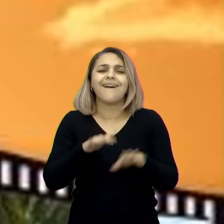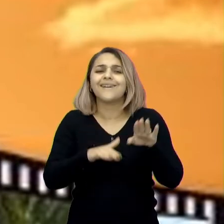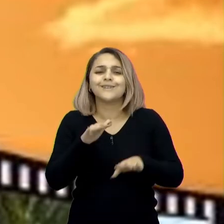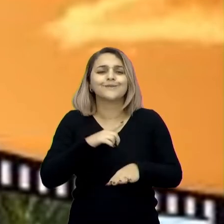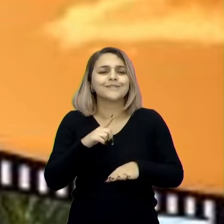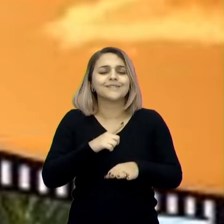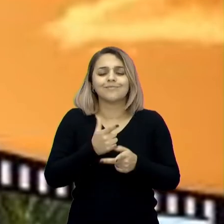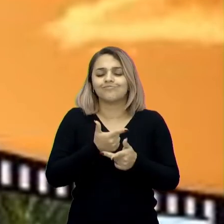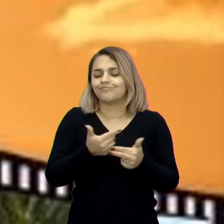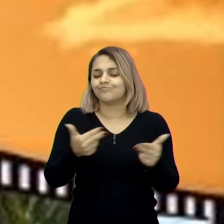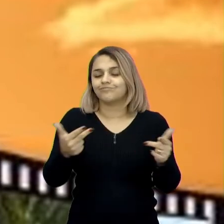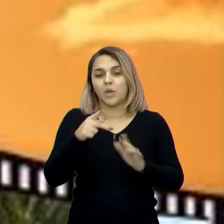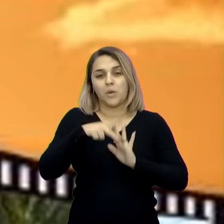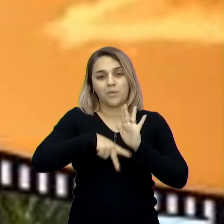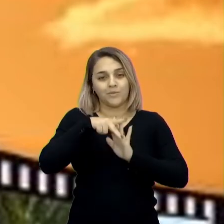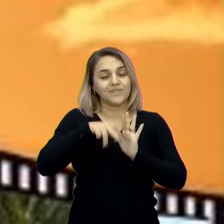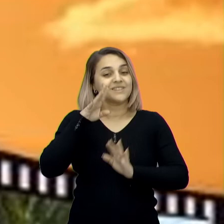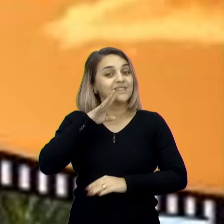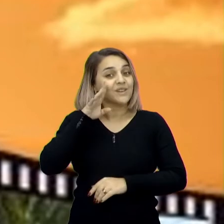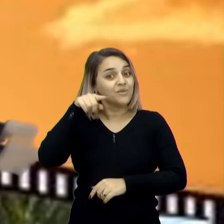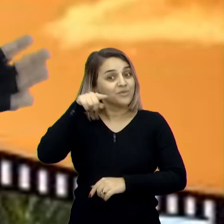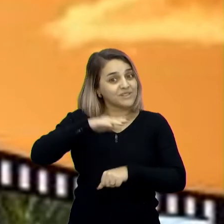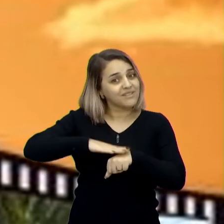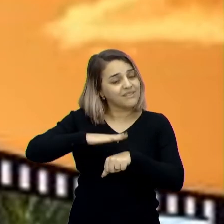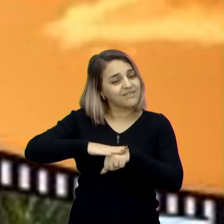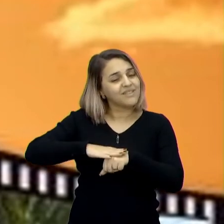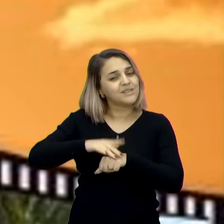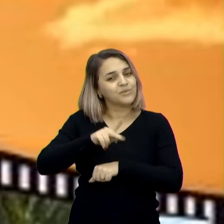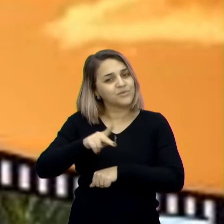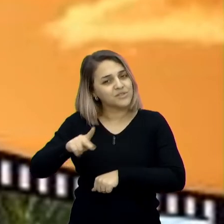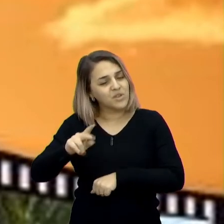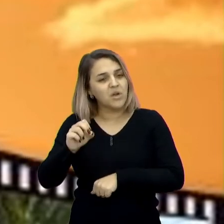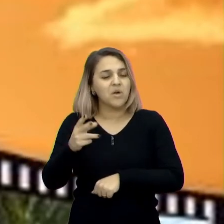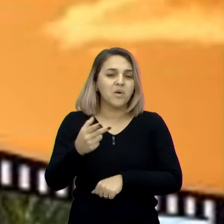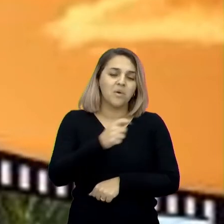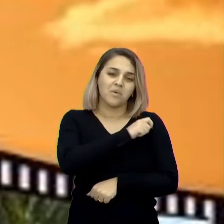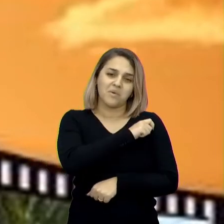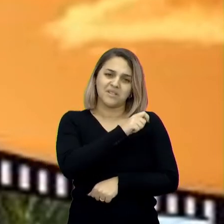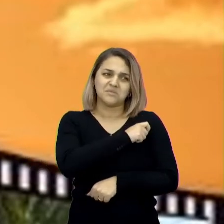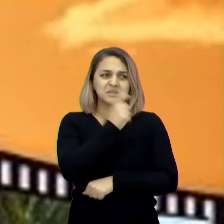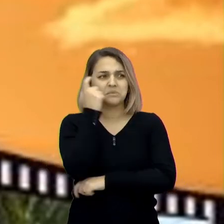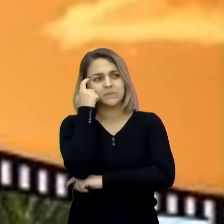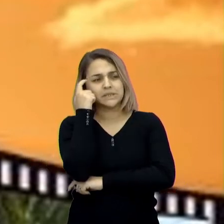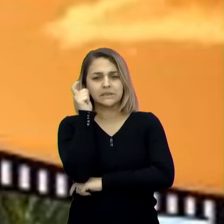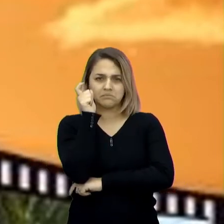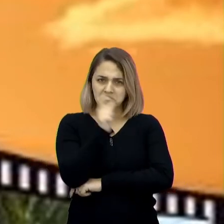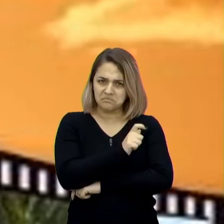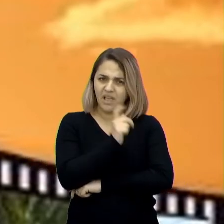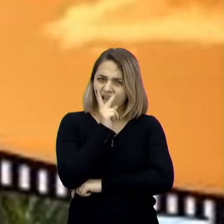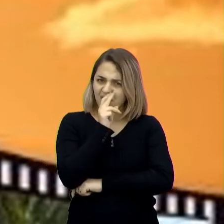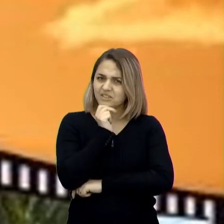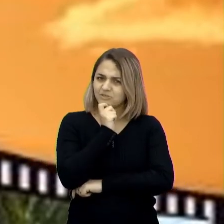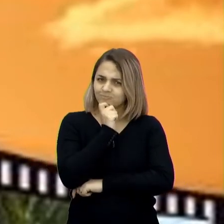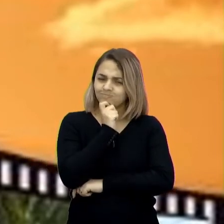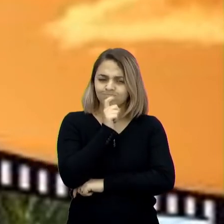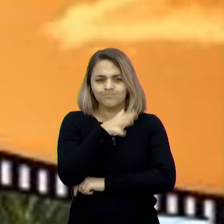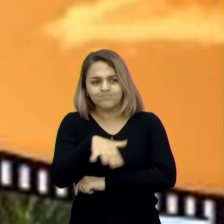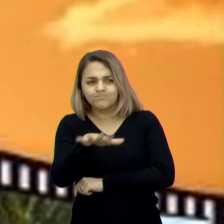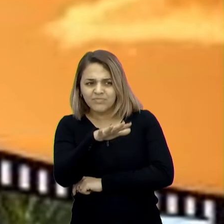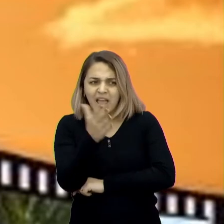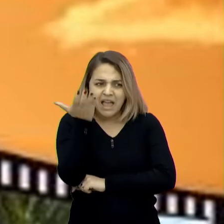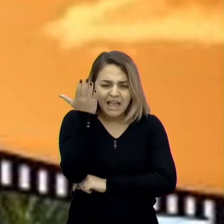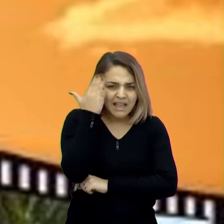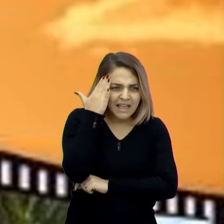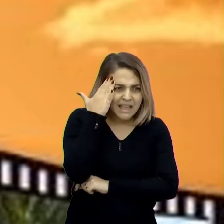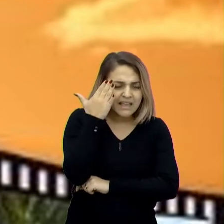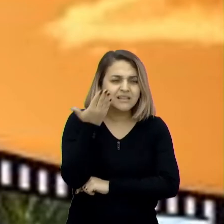aí que você, professor, e você, estudante, está desenvolvendo e acha, será que é interessante isso? Será que todo mundo gostaria de saber? Será que ninguém está